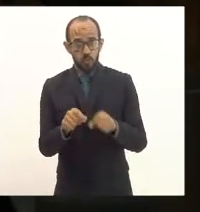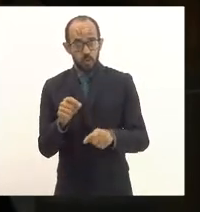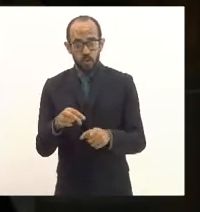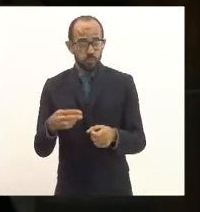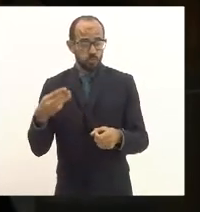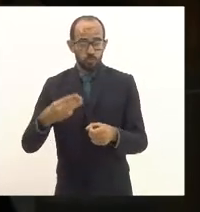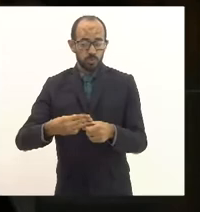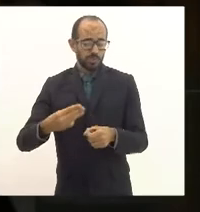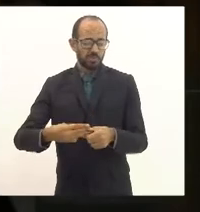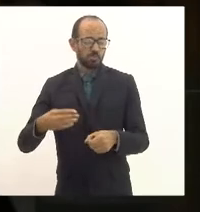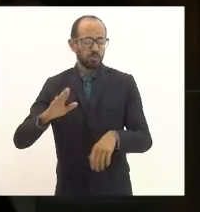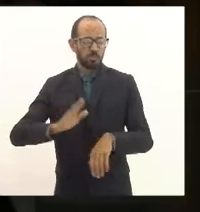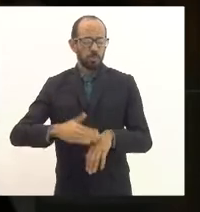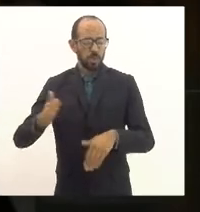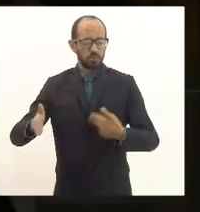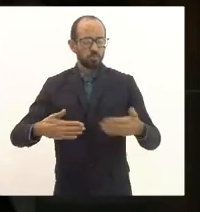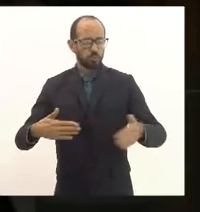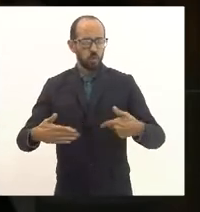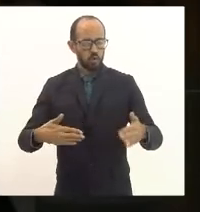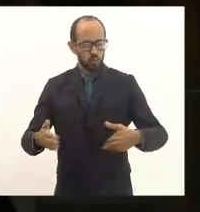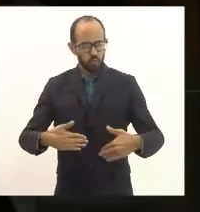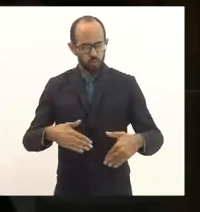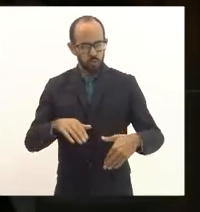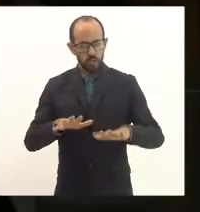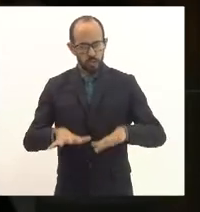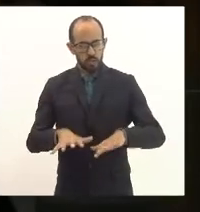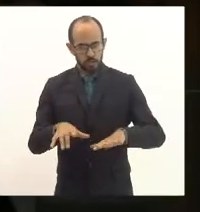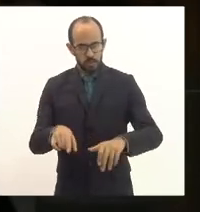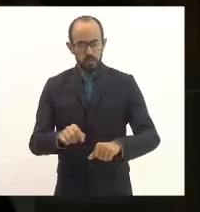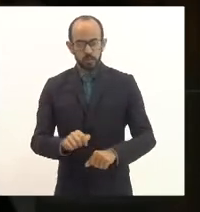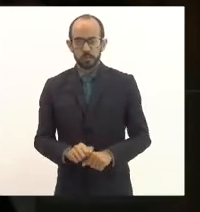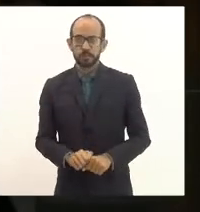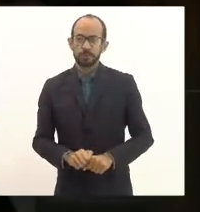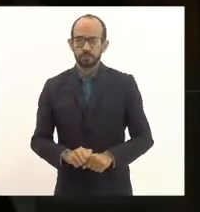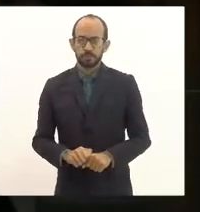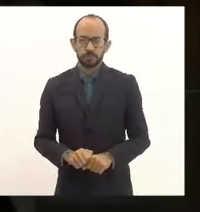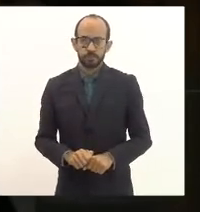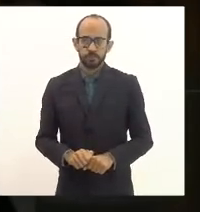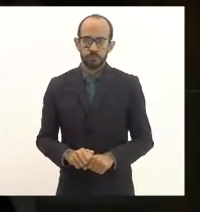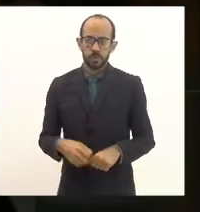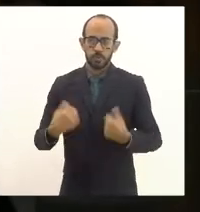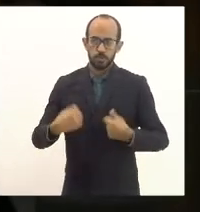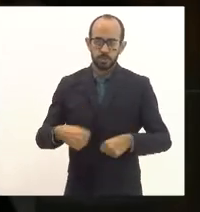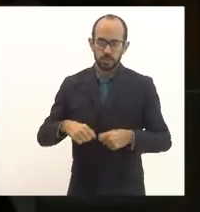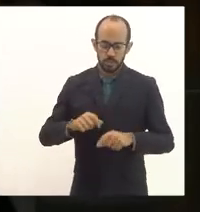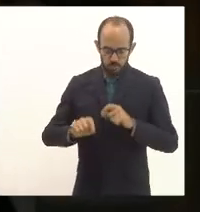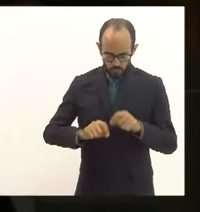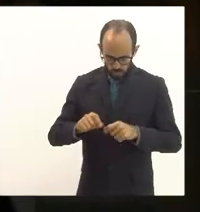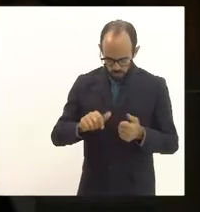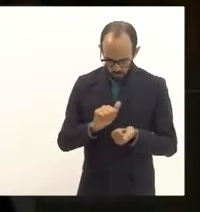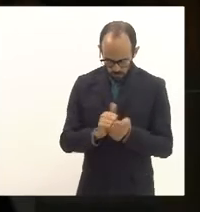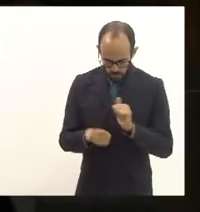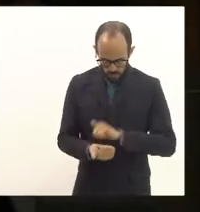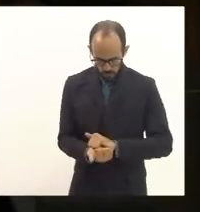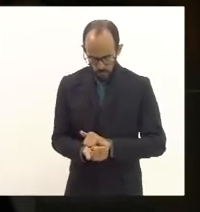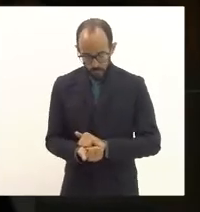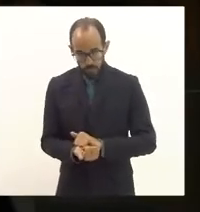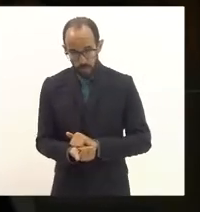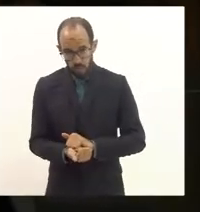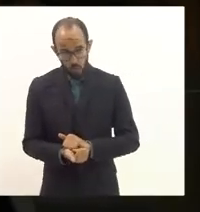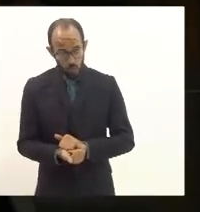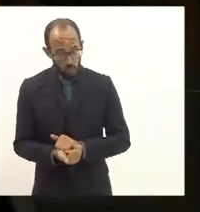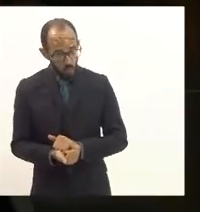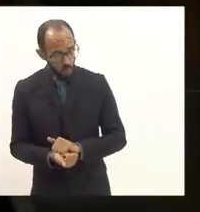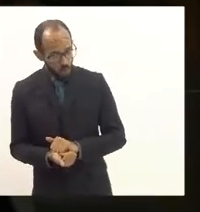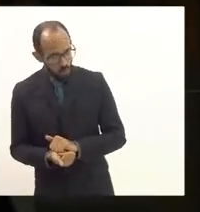mais produzem nessa área, né, ela tinha que ter uma adaptação